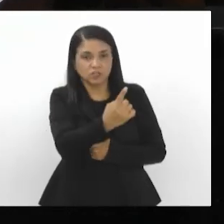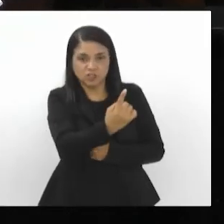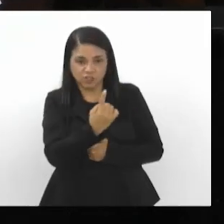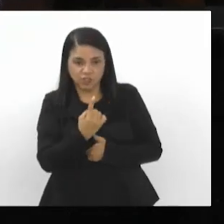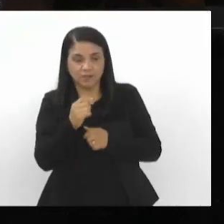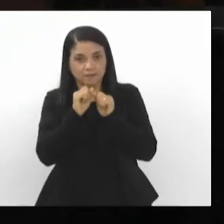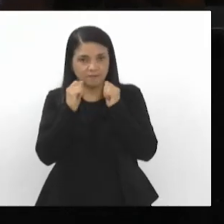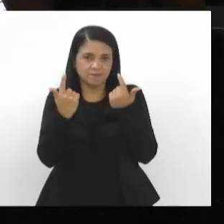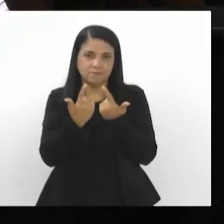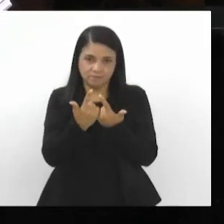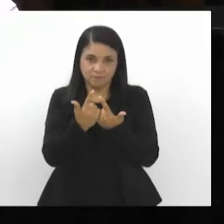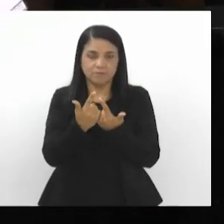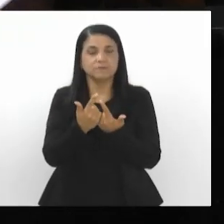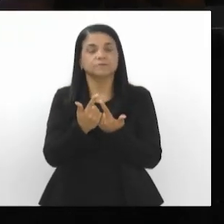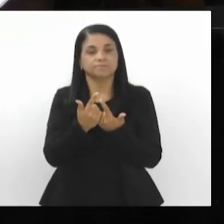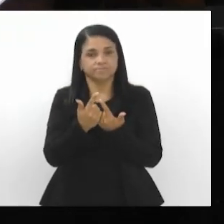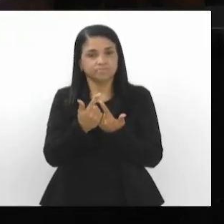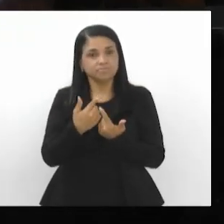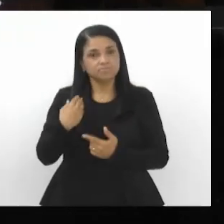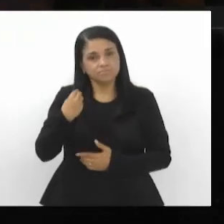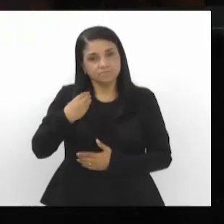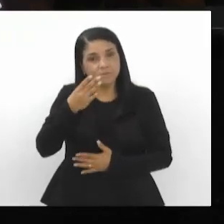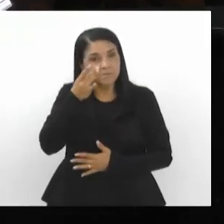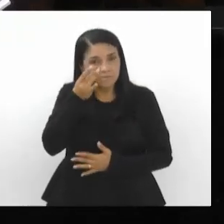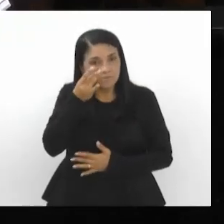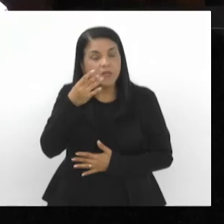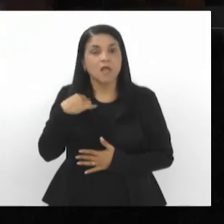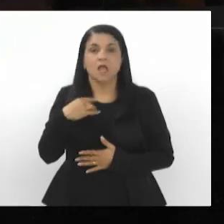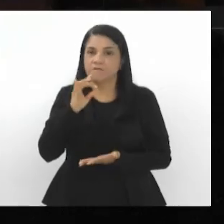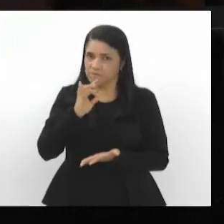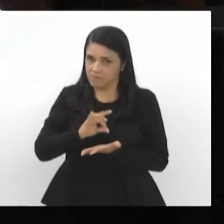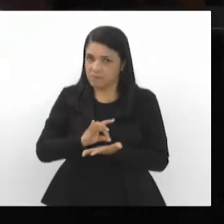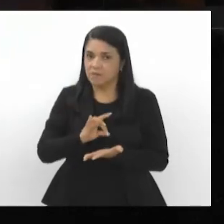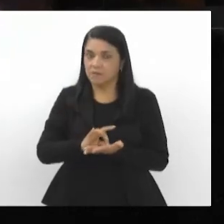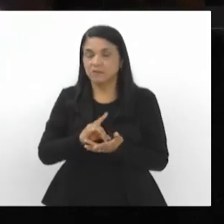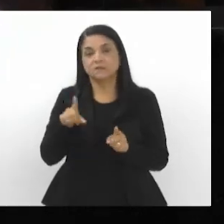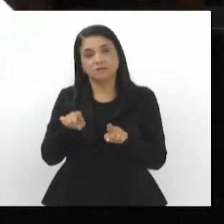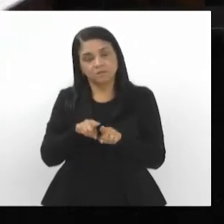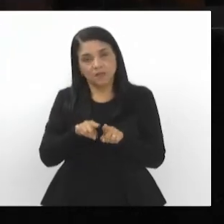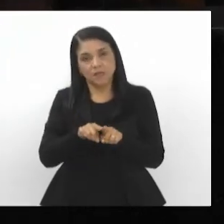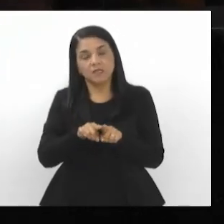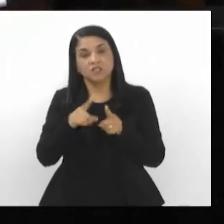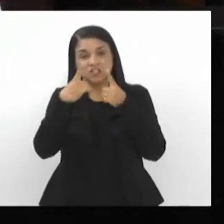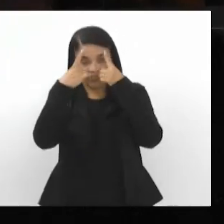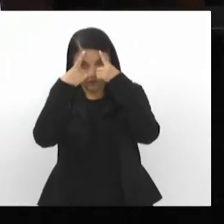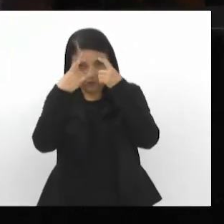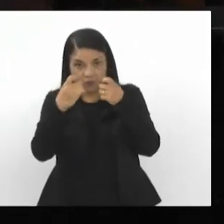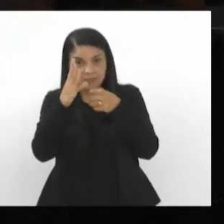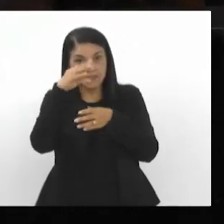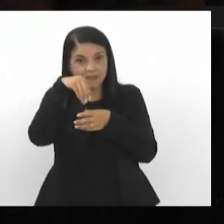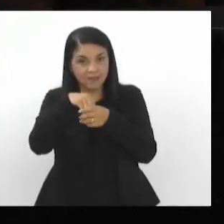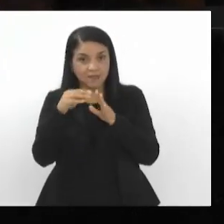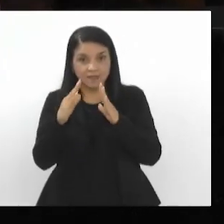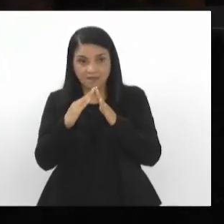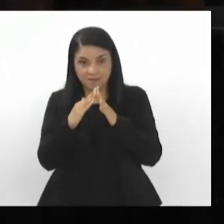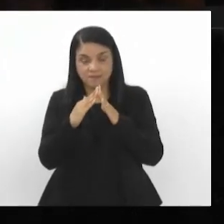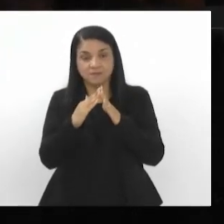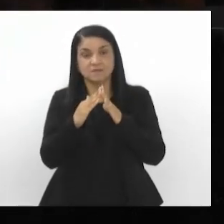aqui na Assembleia Legislativa é algo muito real. E diante também de uma situação de violência, essa